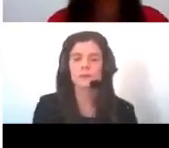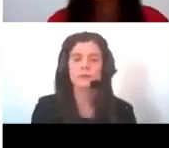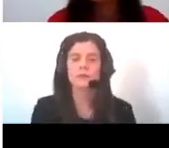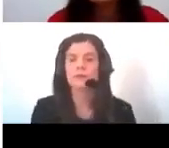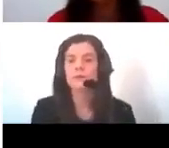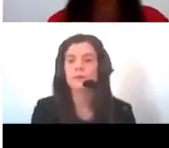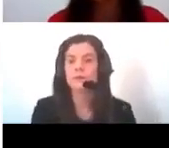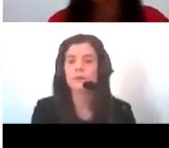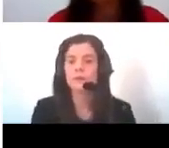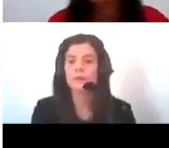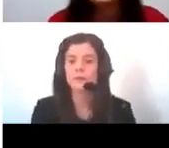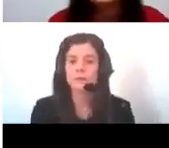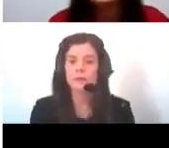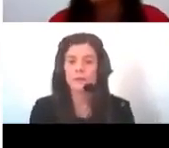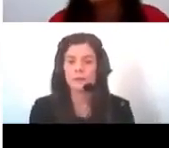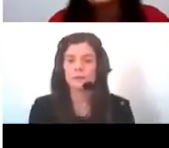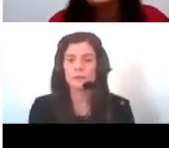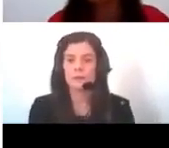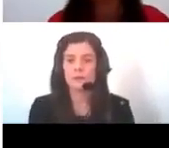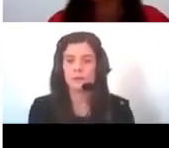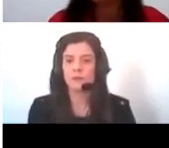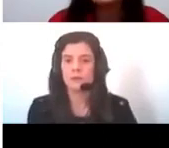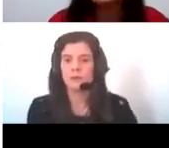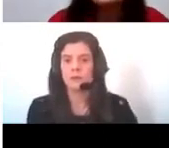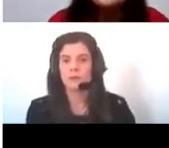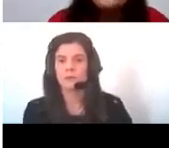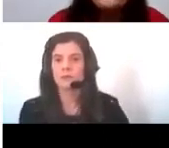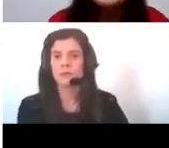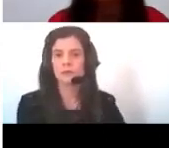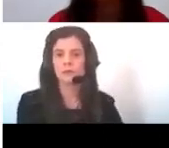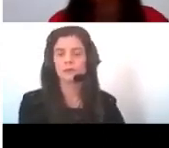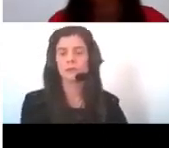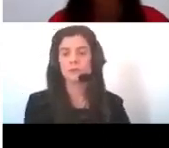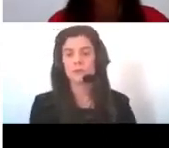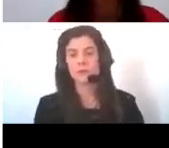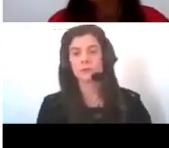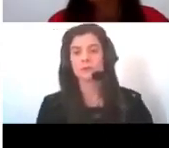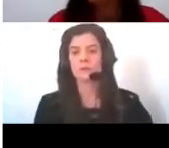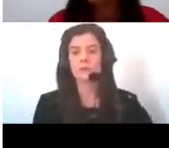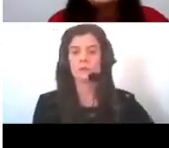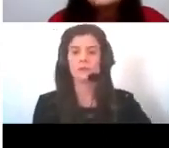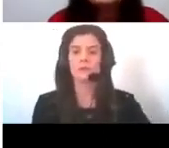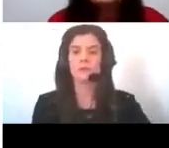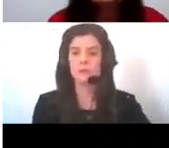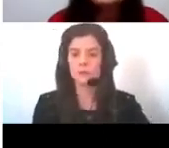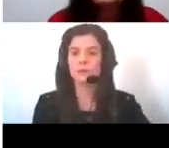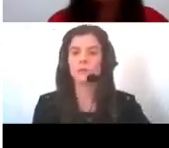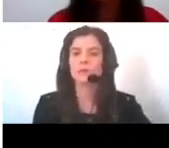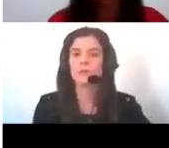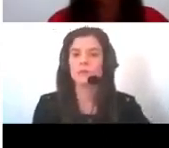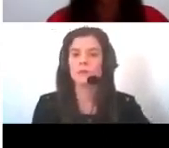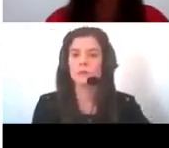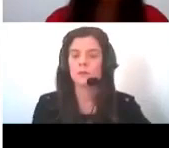todo o gerenciamento de processo, arquivamento de documentos, né, de comunicação de atos